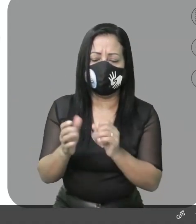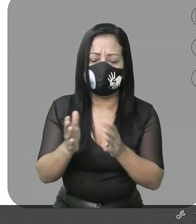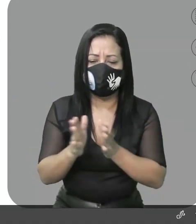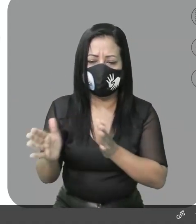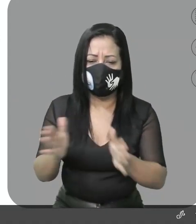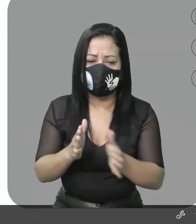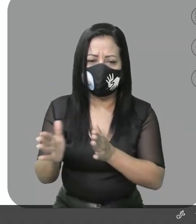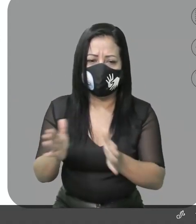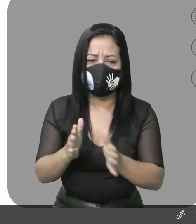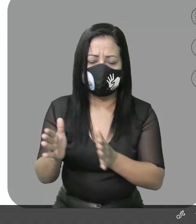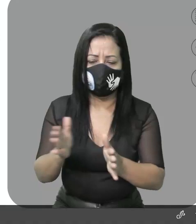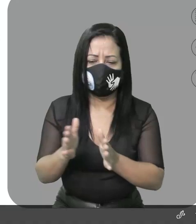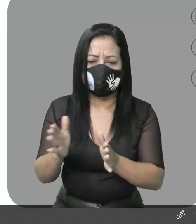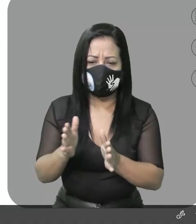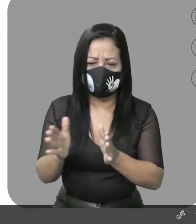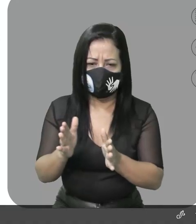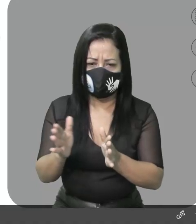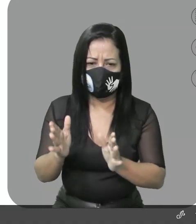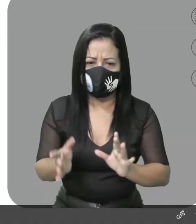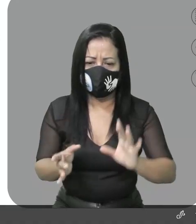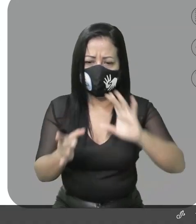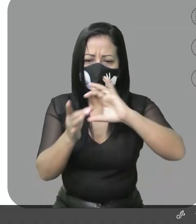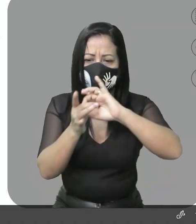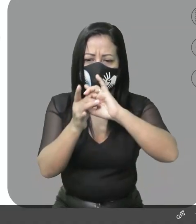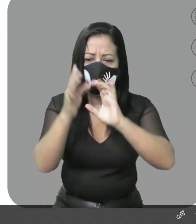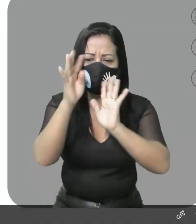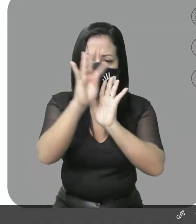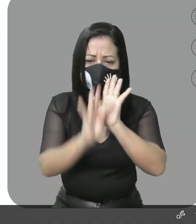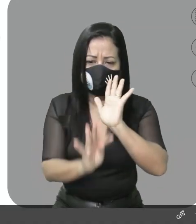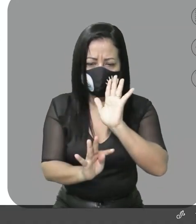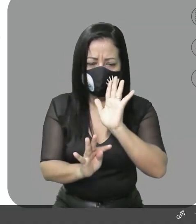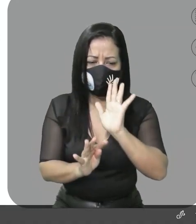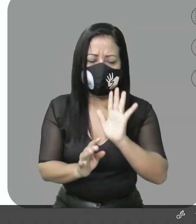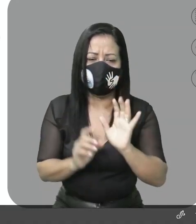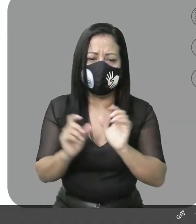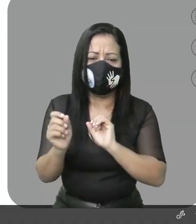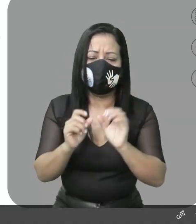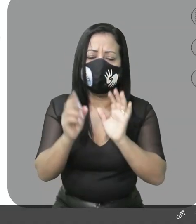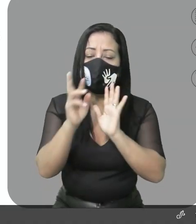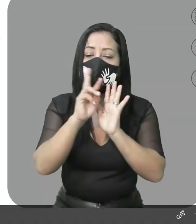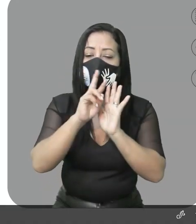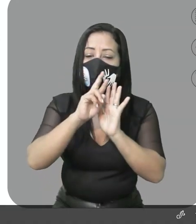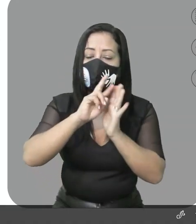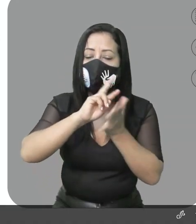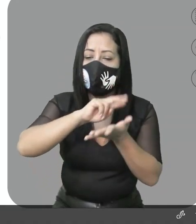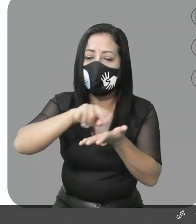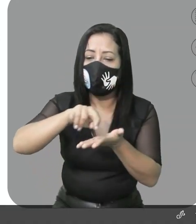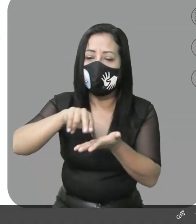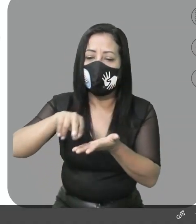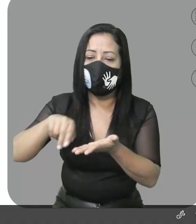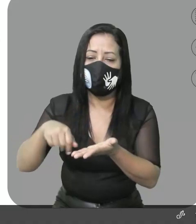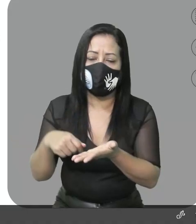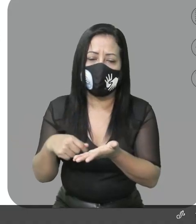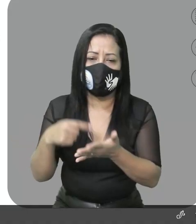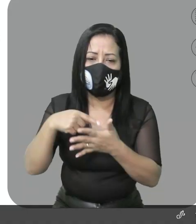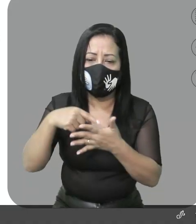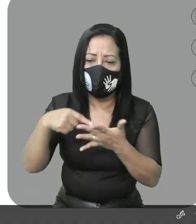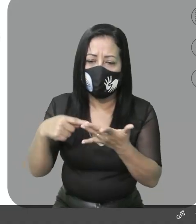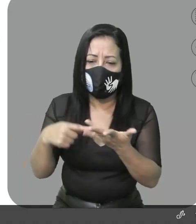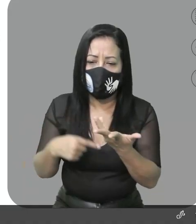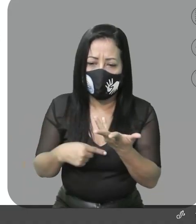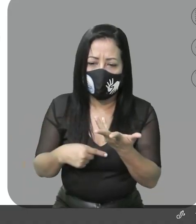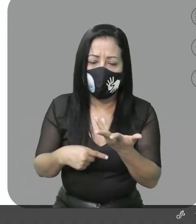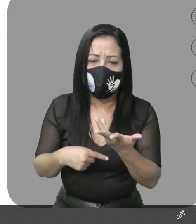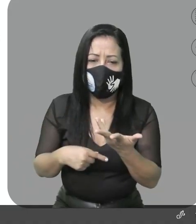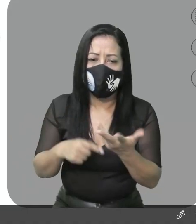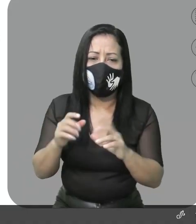estão apresentadas no texto anterior. Então, o texto anterior ele fala sobre civilização grega, ele fala